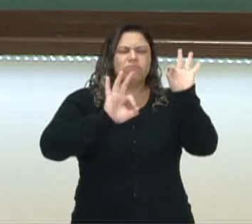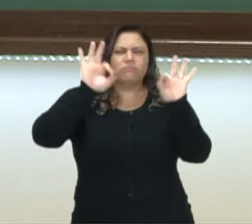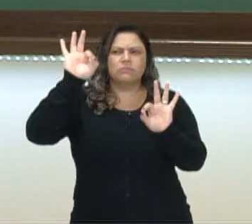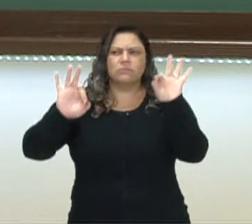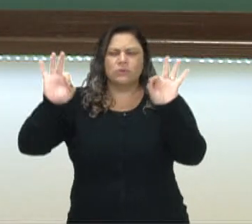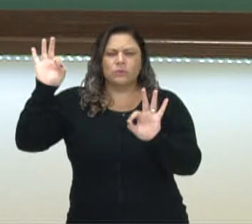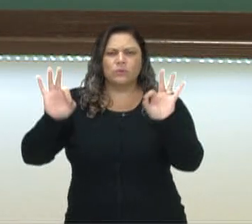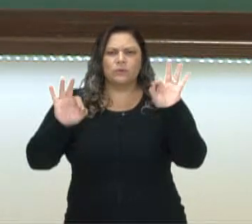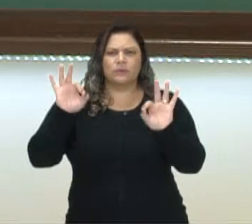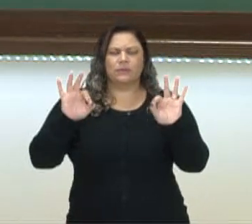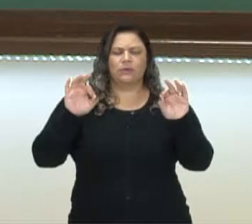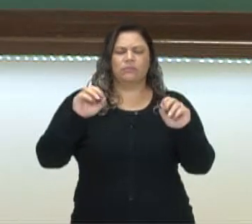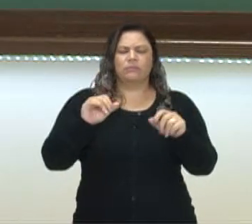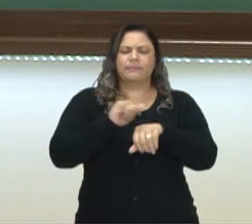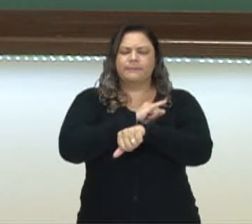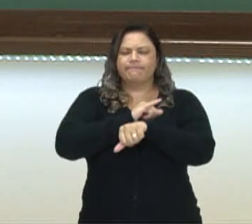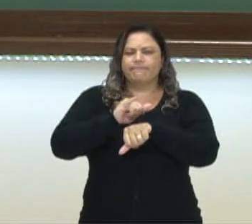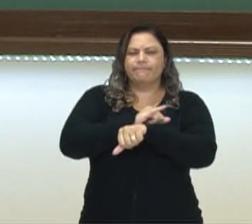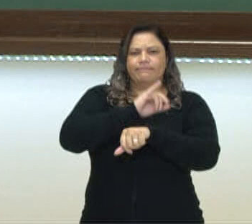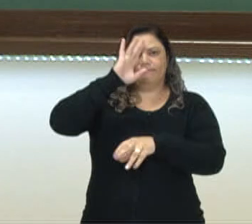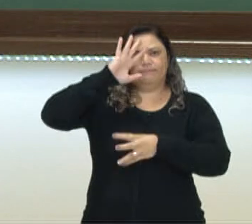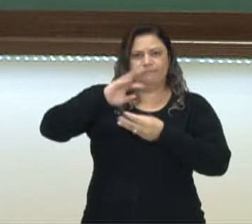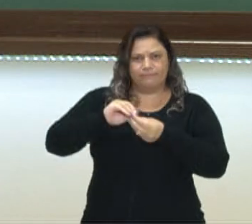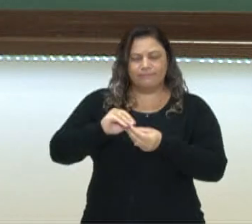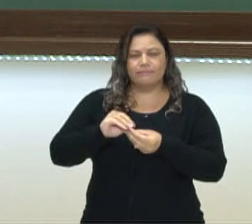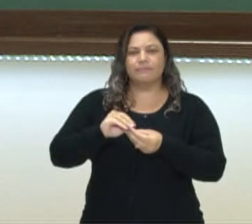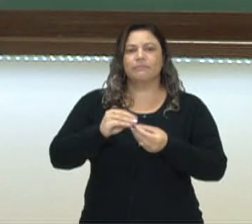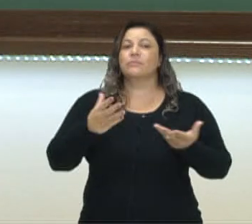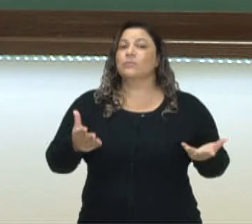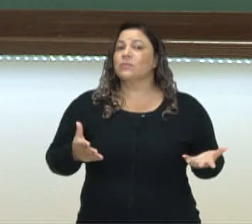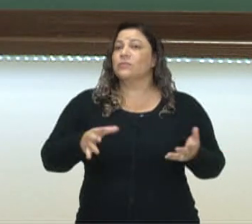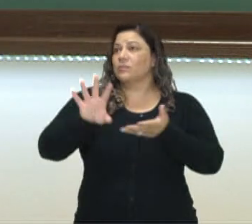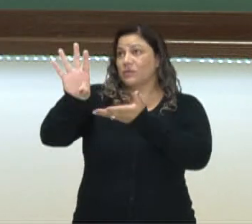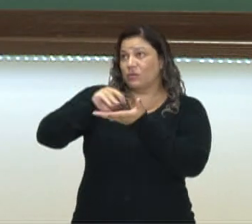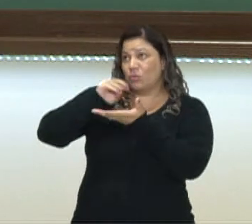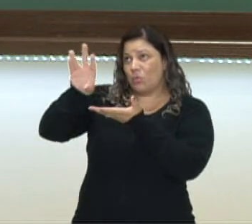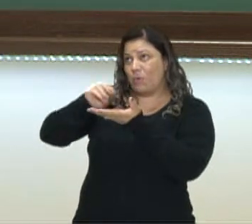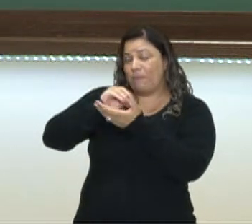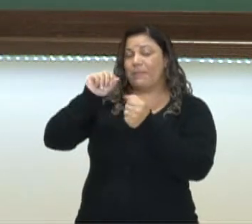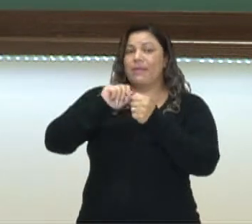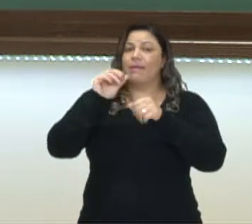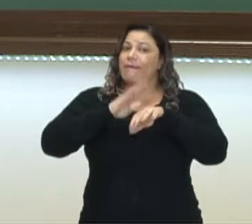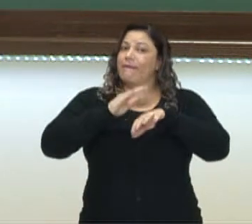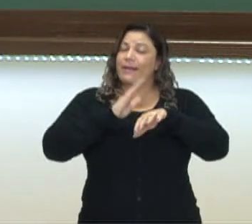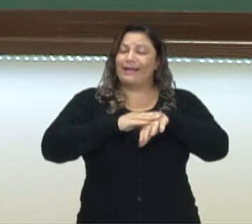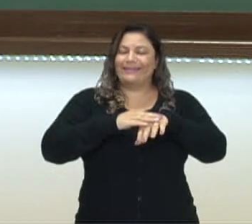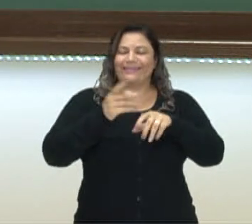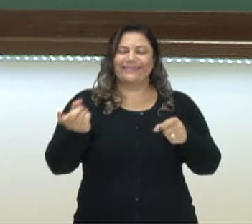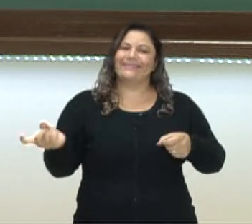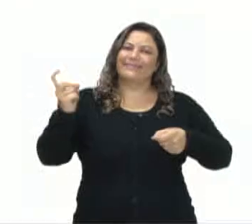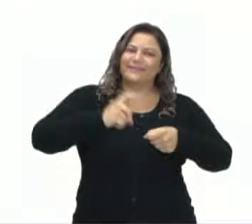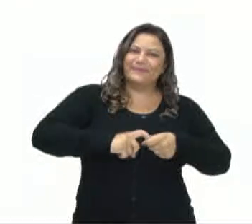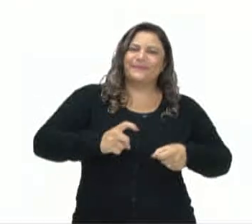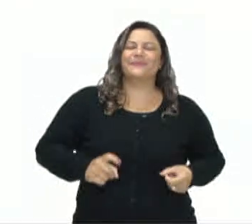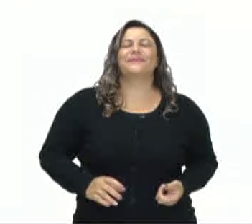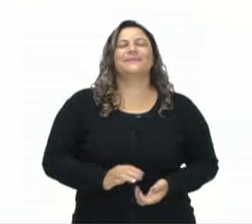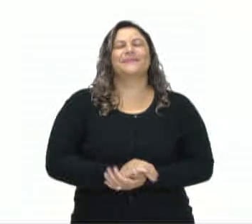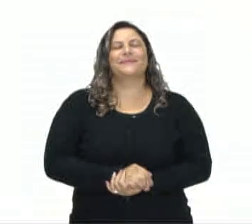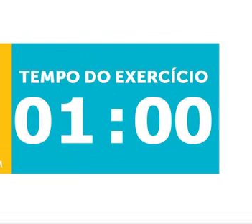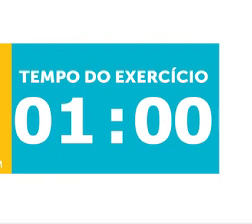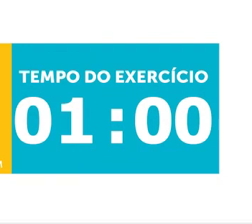para eleger uma estratégia de resolução, tá bom? Copiem, façam, pensam que a gente já volta.